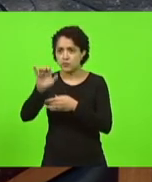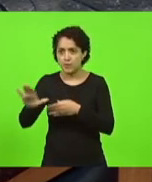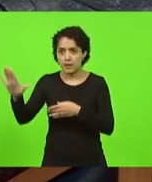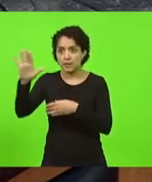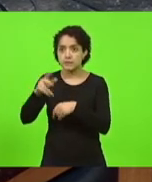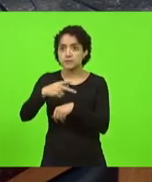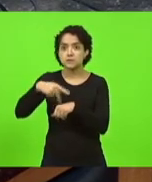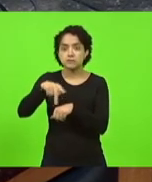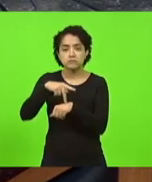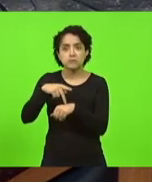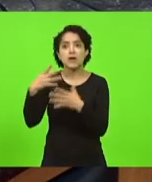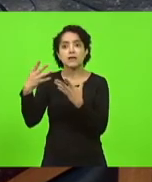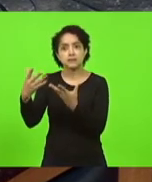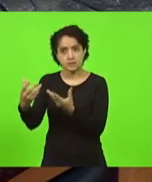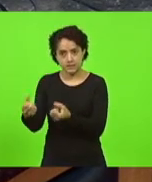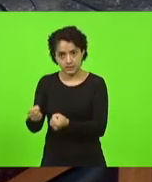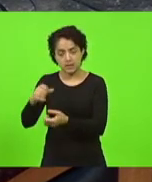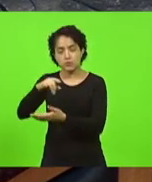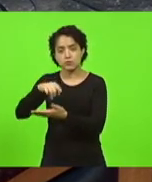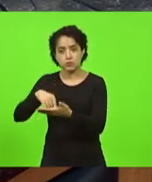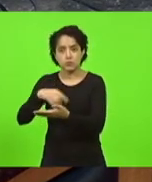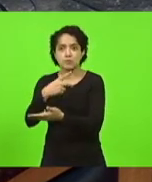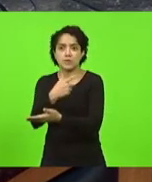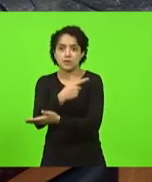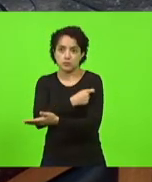adotaram a ideia do passaporte vacinal.